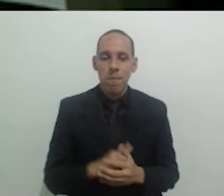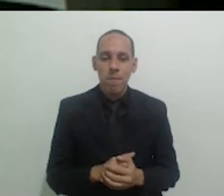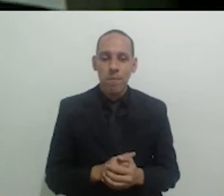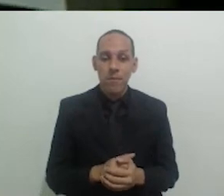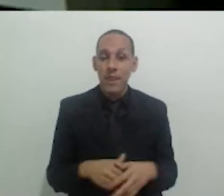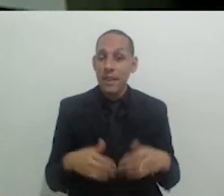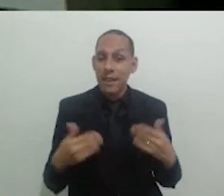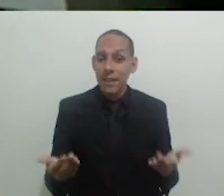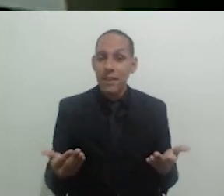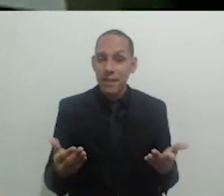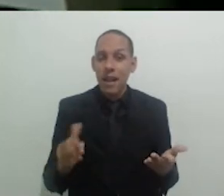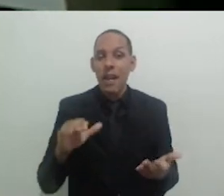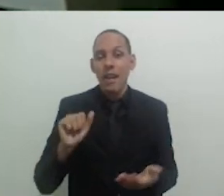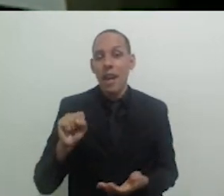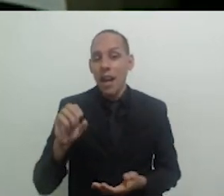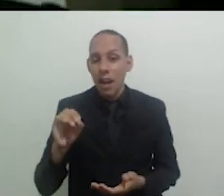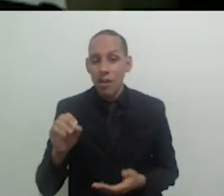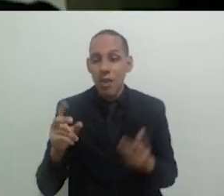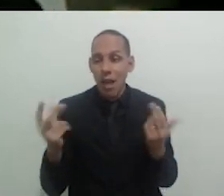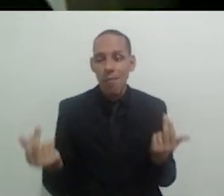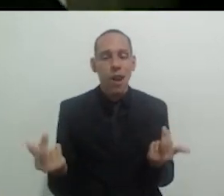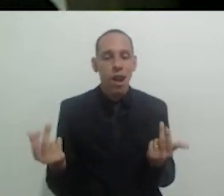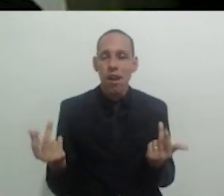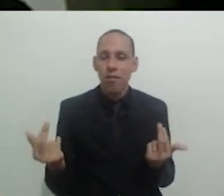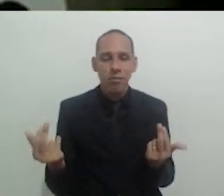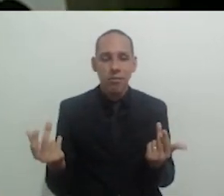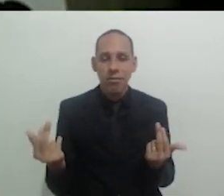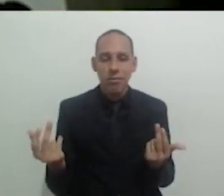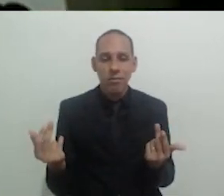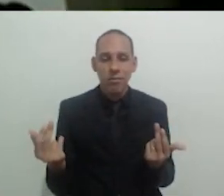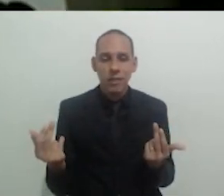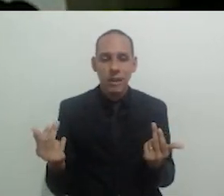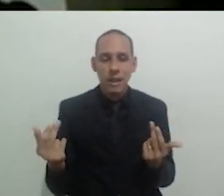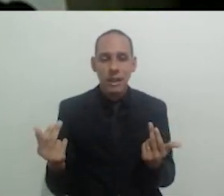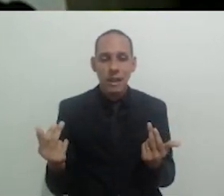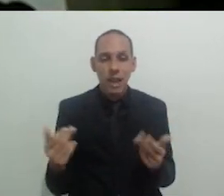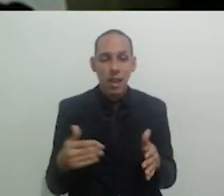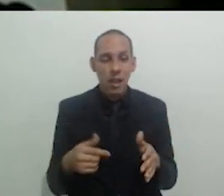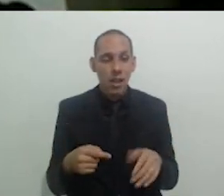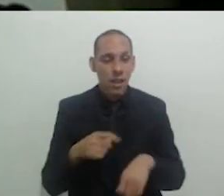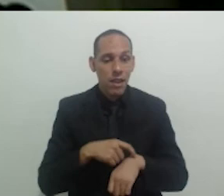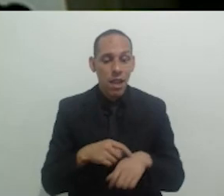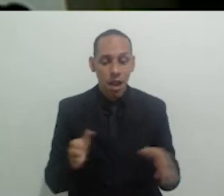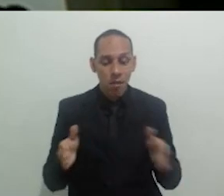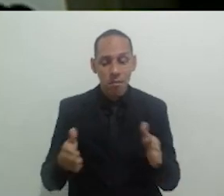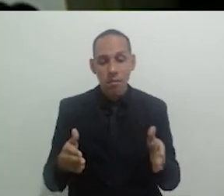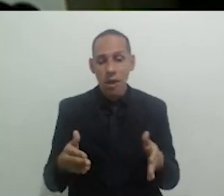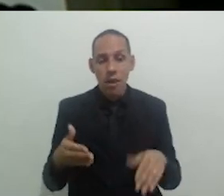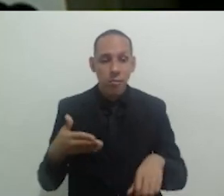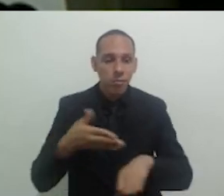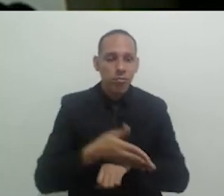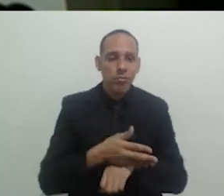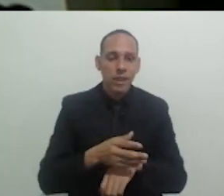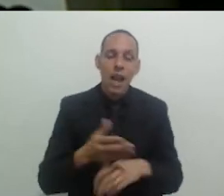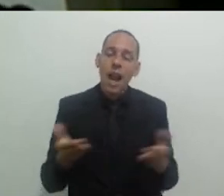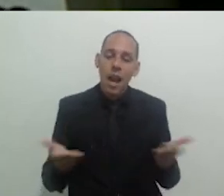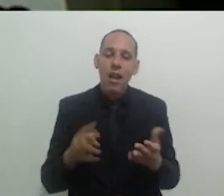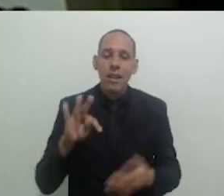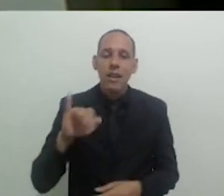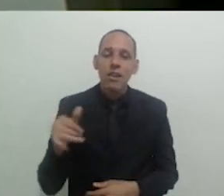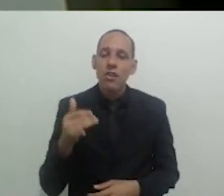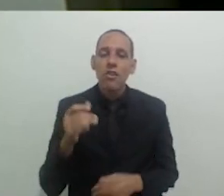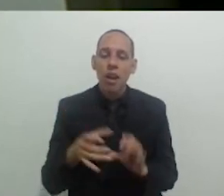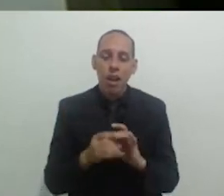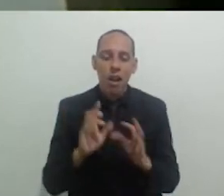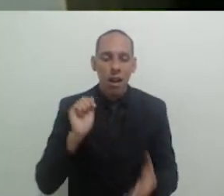igual, a prescrição foi superada, e a gente acredita agora que vão autorizar o TJRN a pagar. Inclusive, nós já começamos